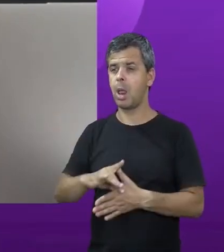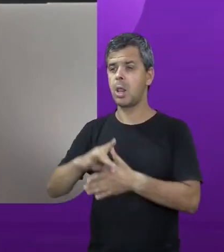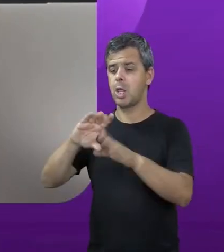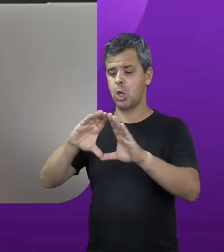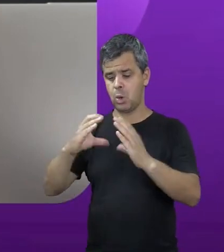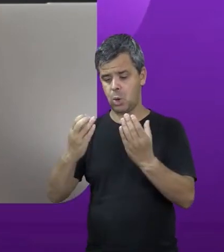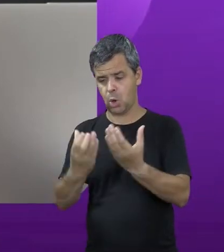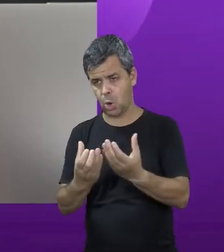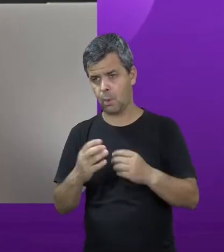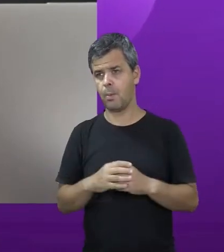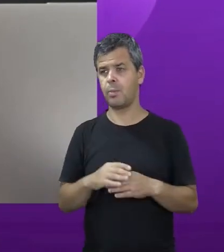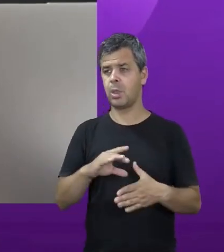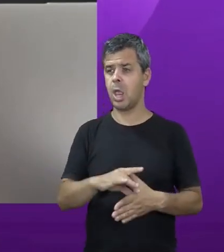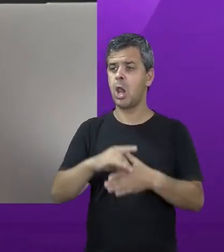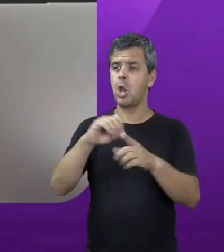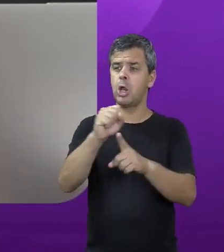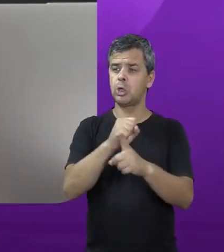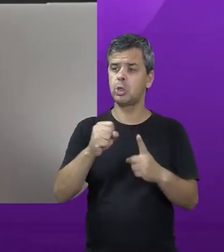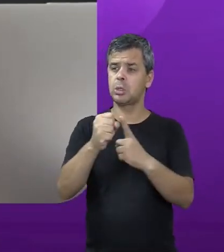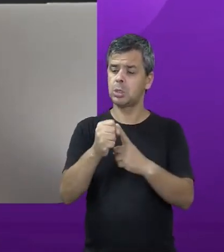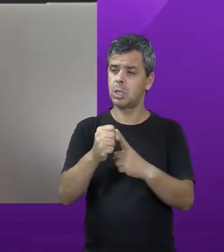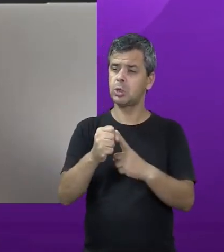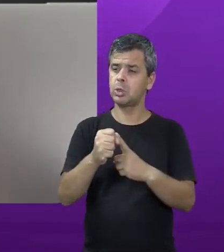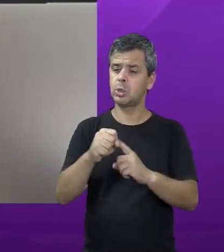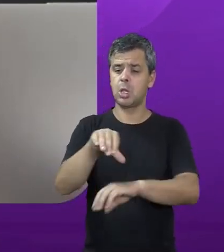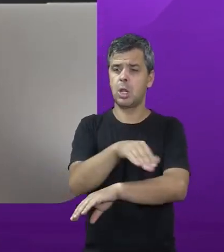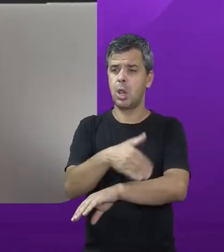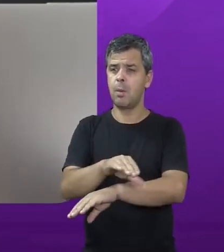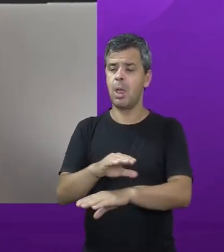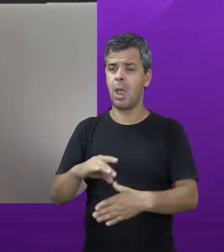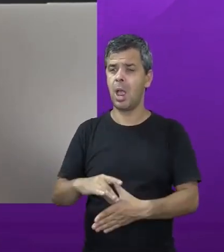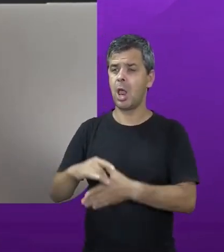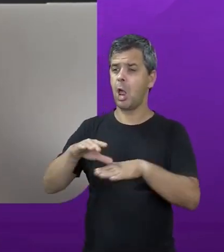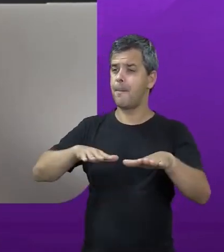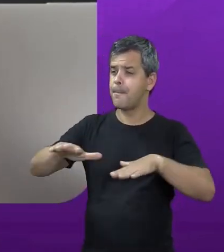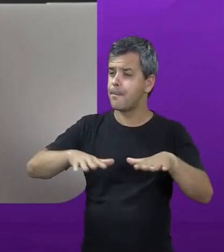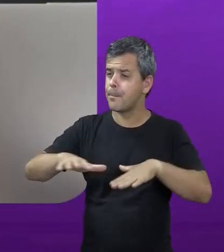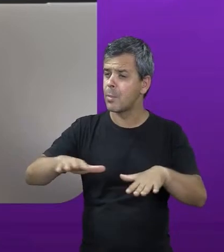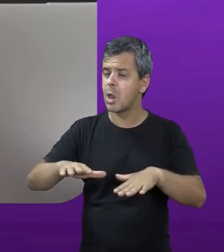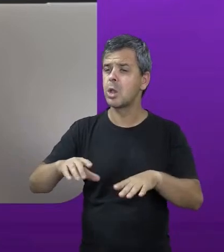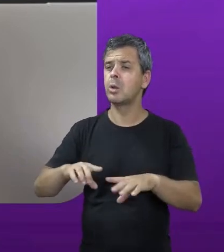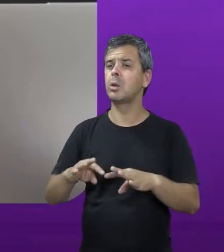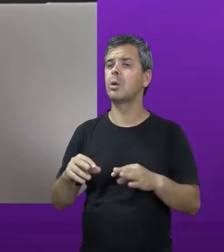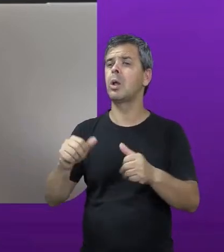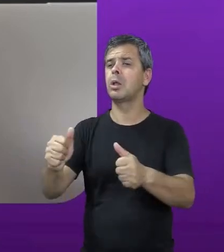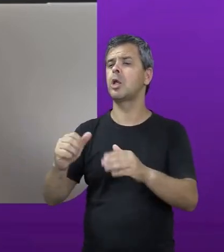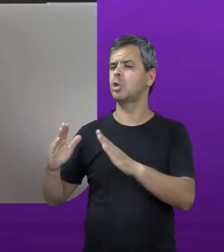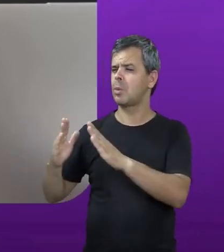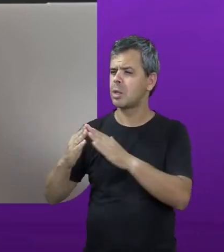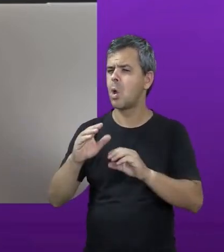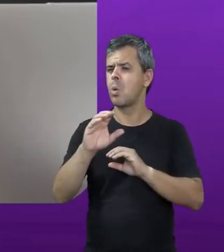comunitárias, elas estão liderando as associações dos bairros, elas são lideranças nos movimentos por categorias, então de moradia,